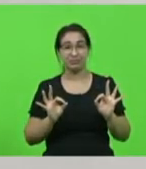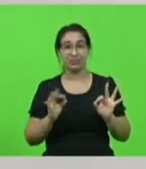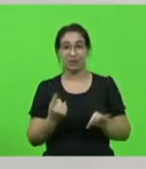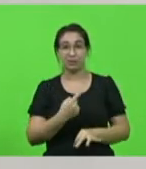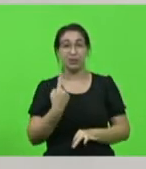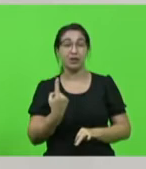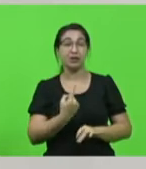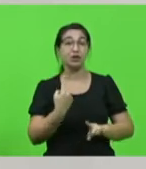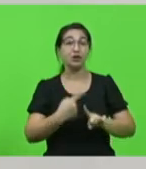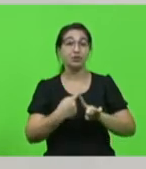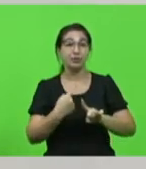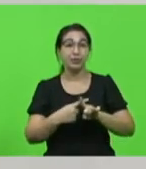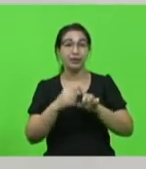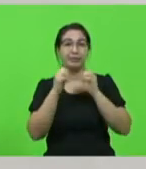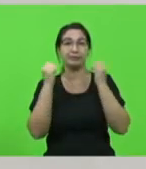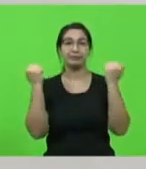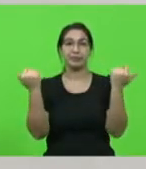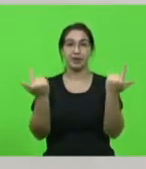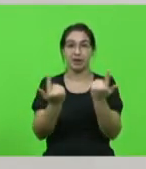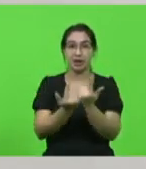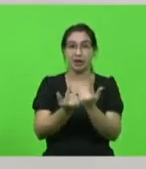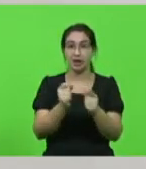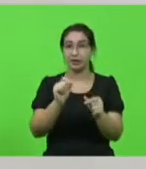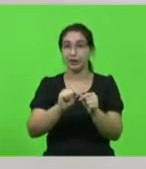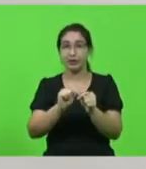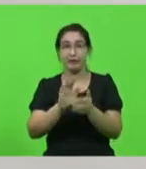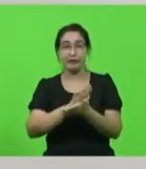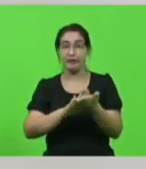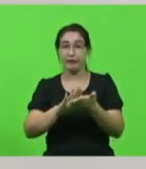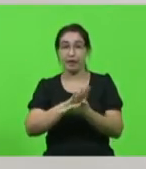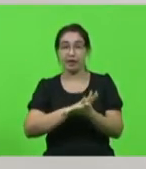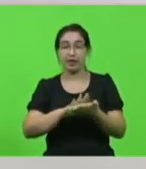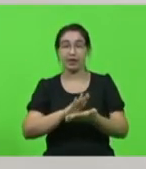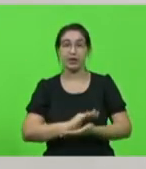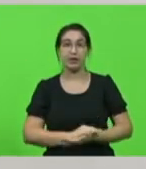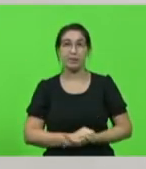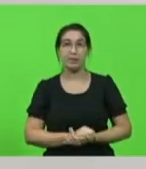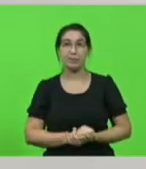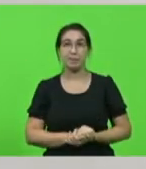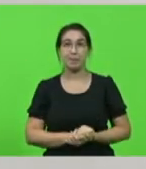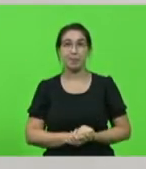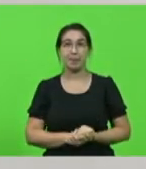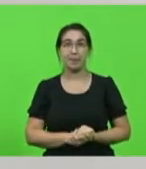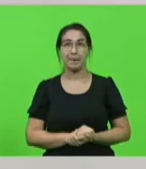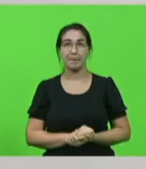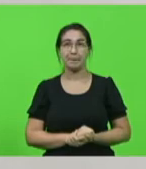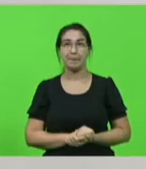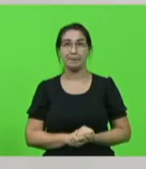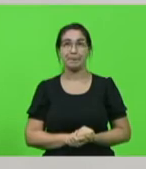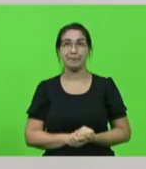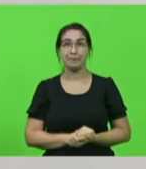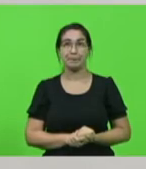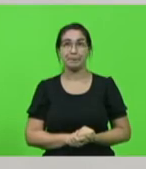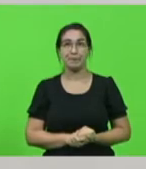porque a Alesc não faz nada e não quer fazer nada. Eu